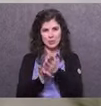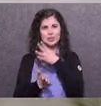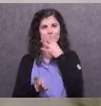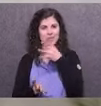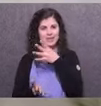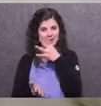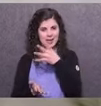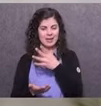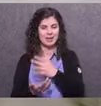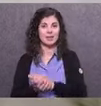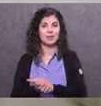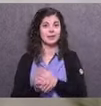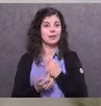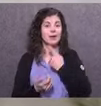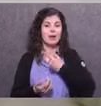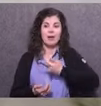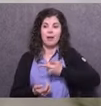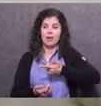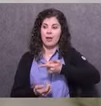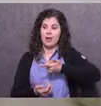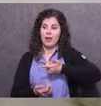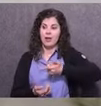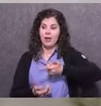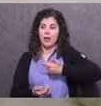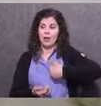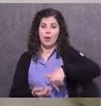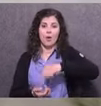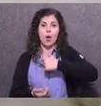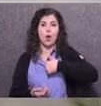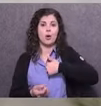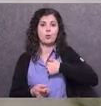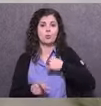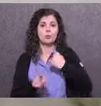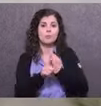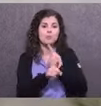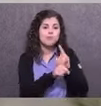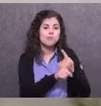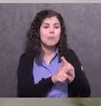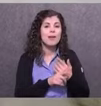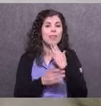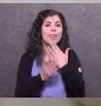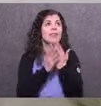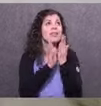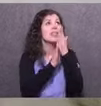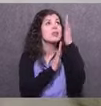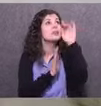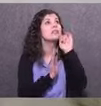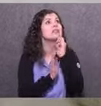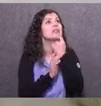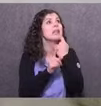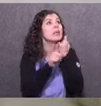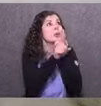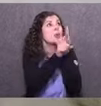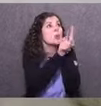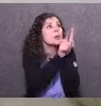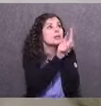Nós não podemos perscrutar o segredo de Deus.